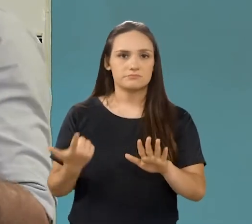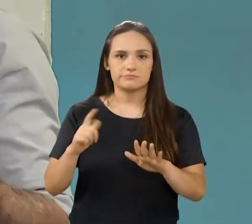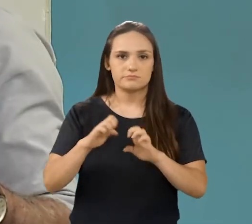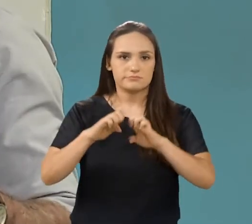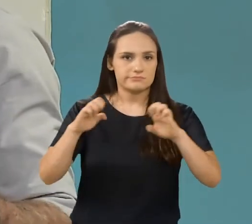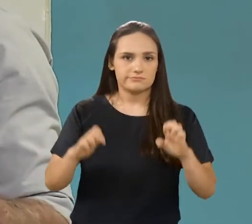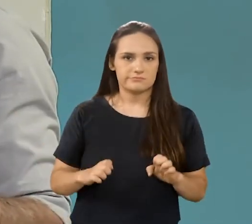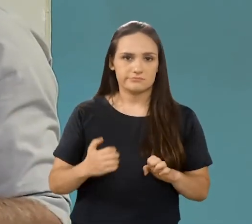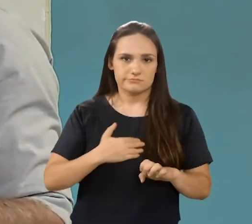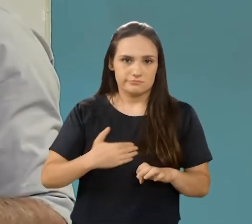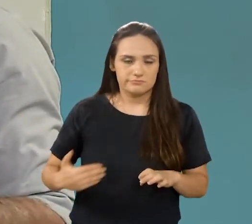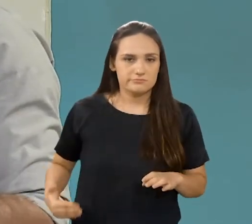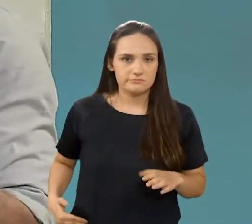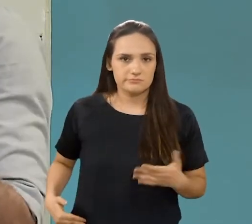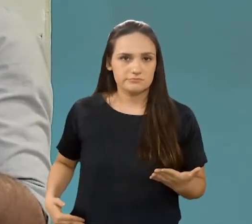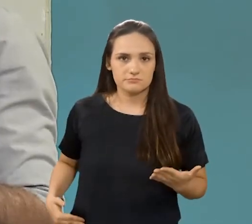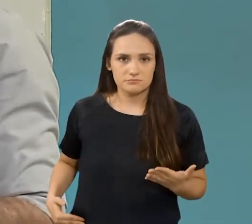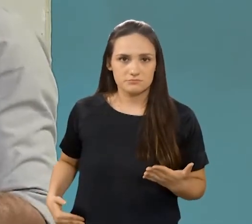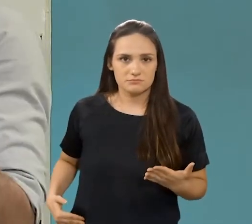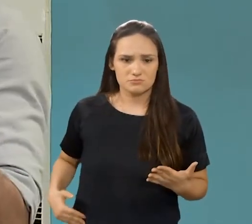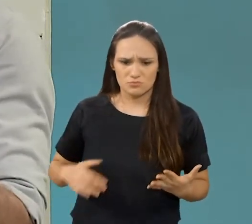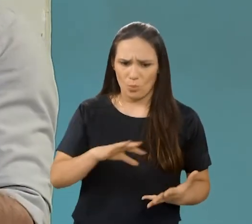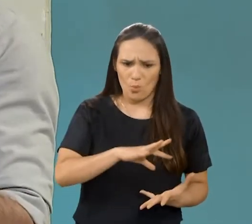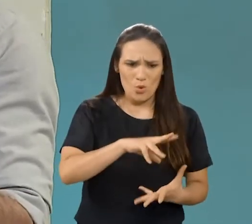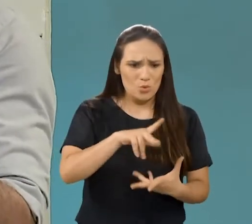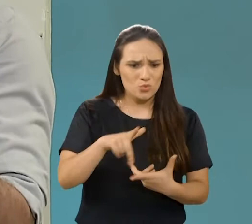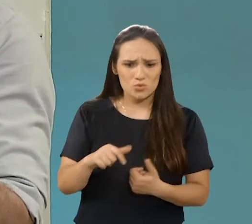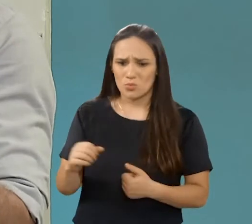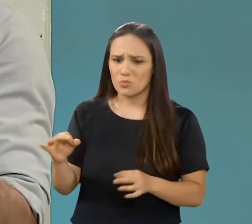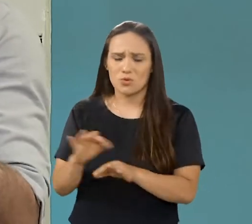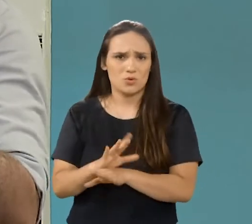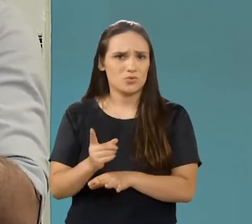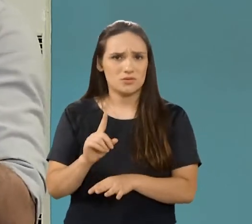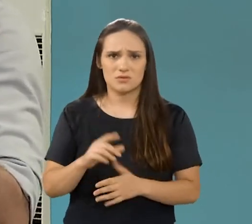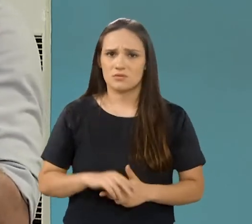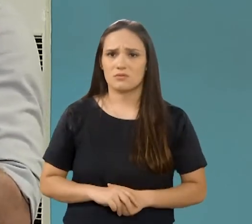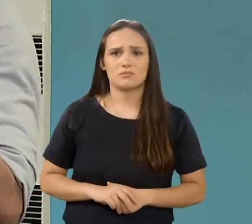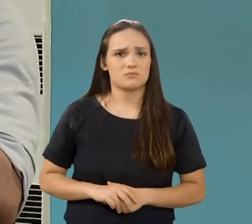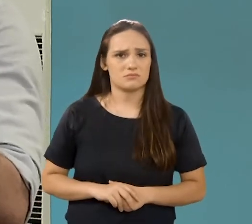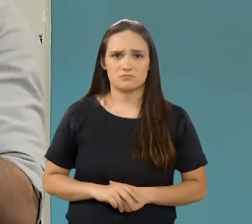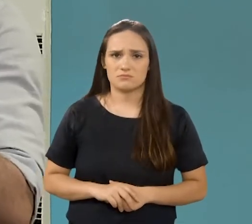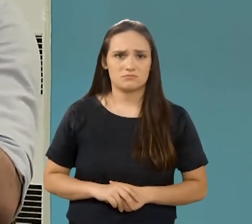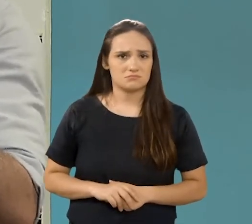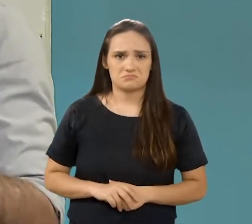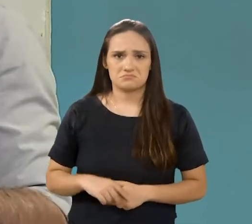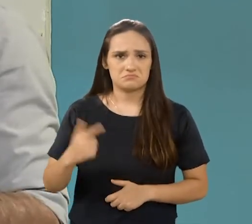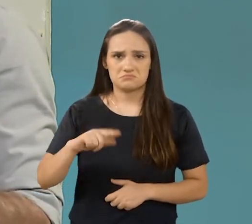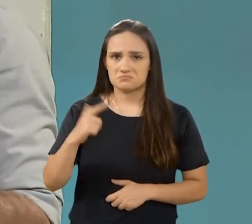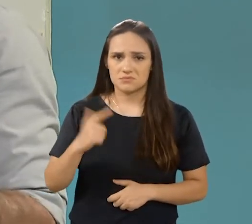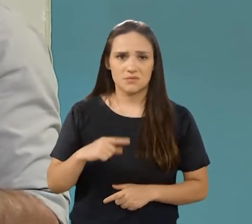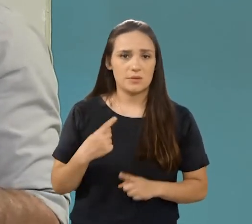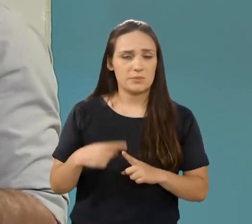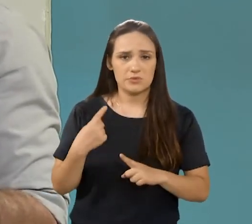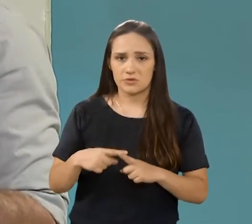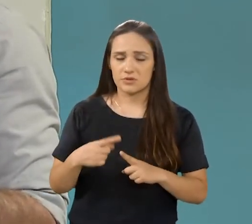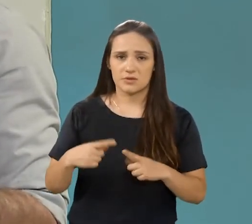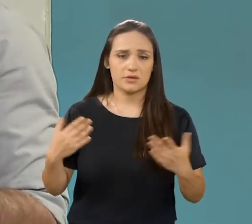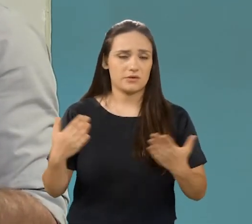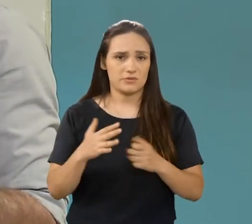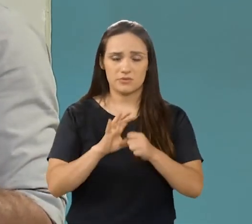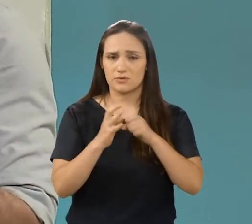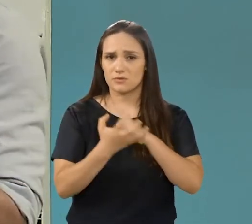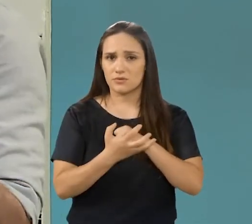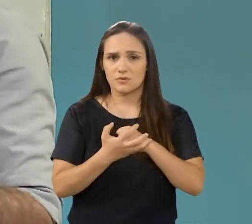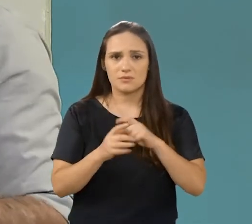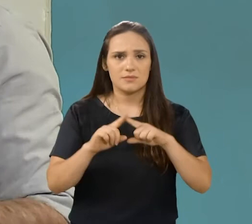estrutura estatal em lugar nenhum no mundo pronta, sempre já estabelecida para um evento como esse. Agora é